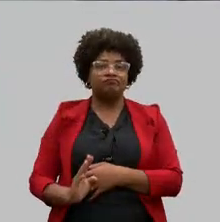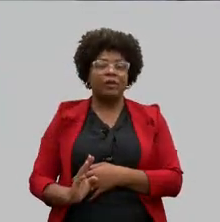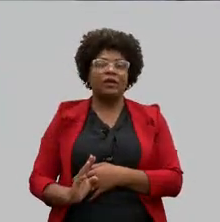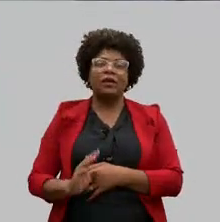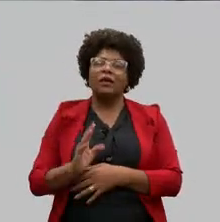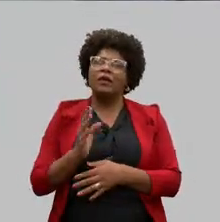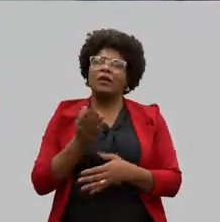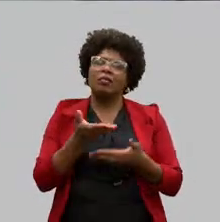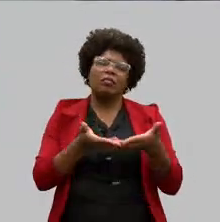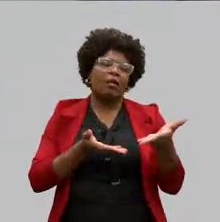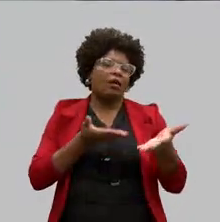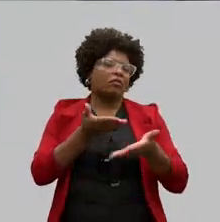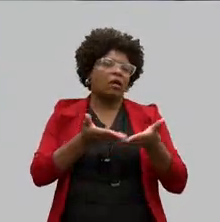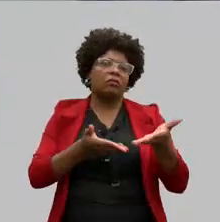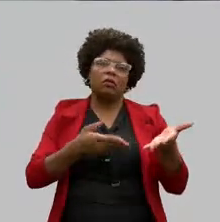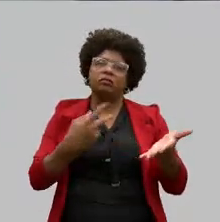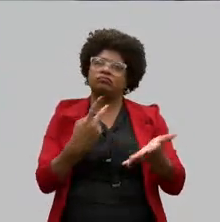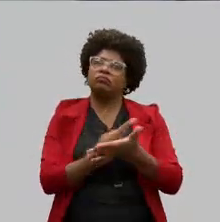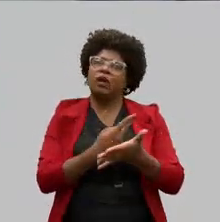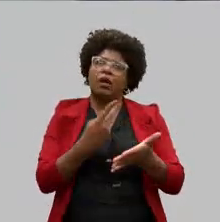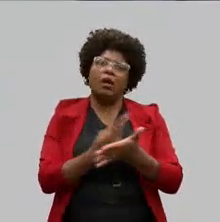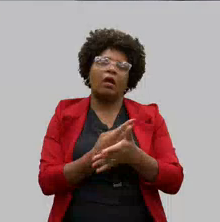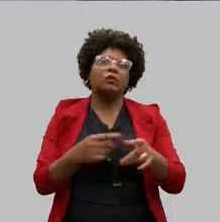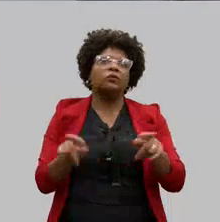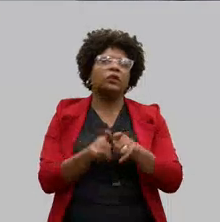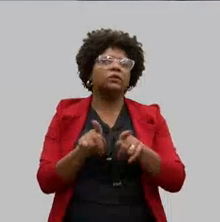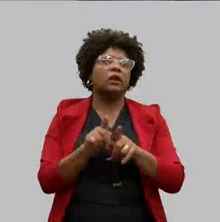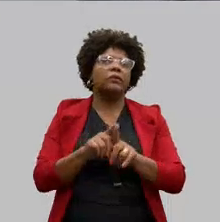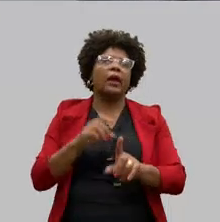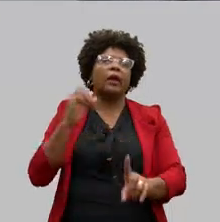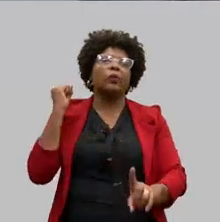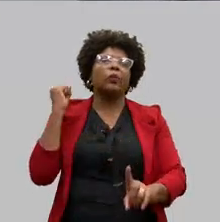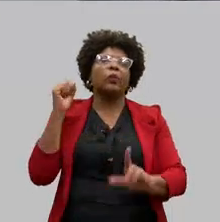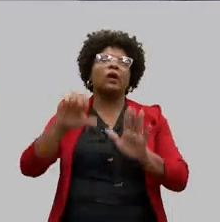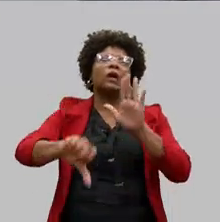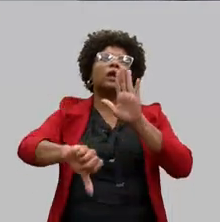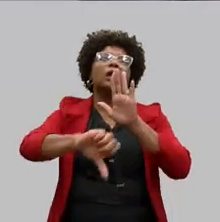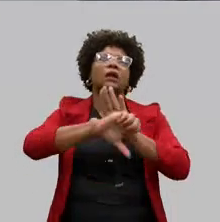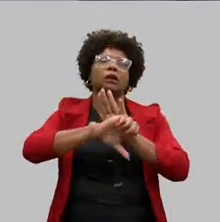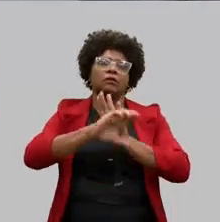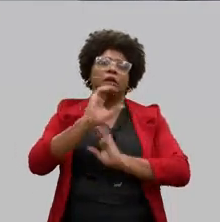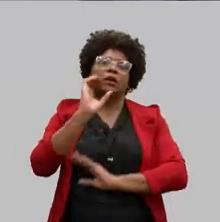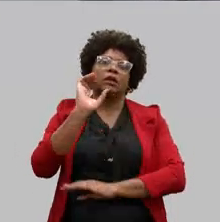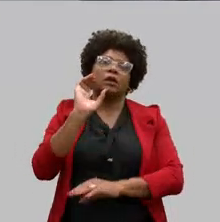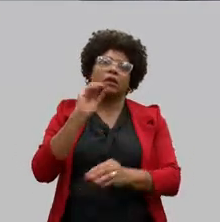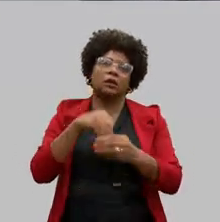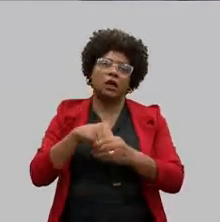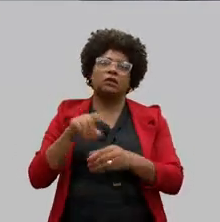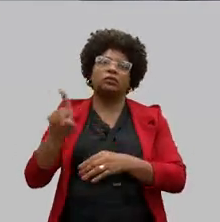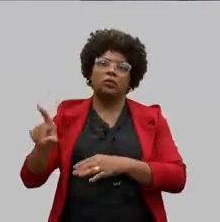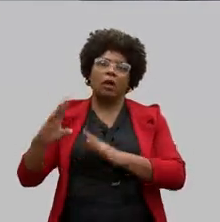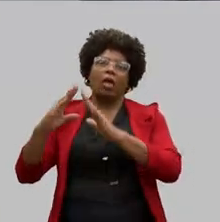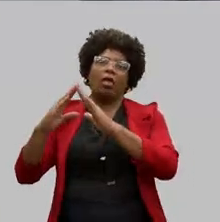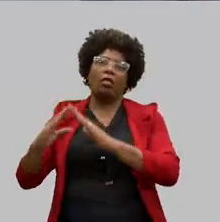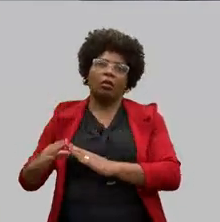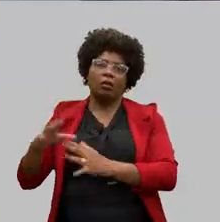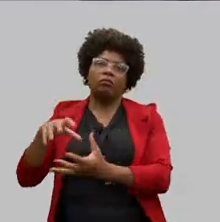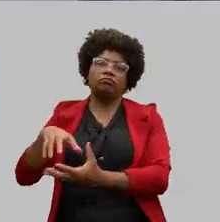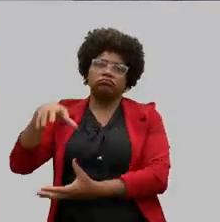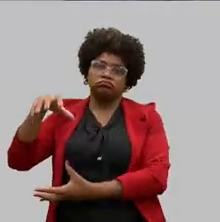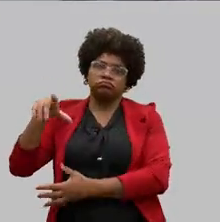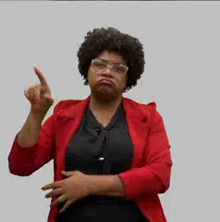tratos e até homicídios praticados dentro de lares de idosos lá na cidade né de Santa